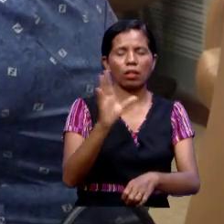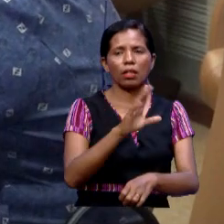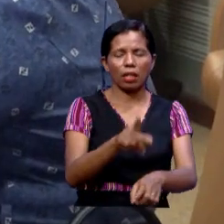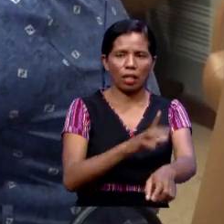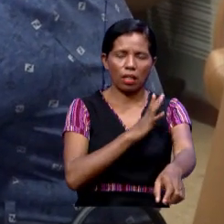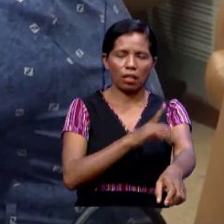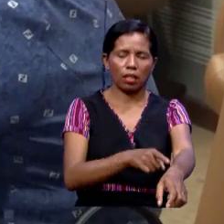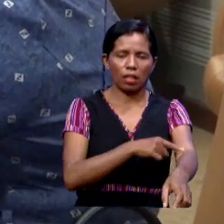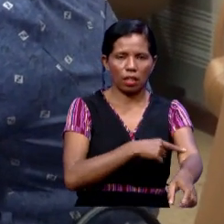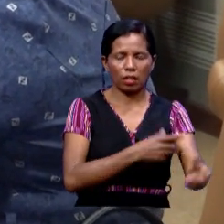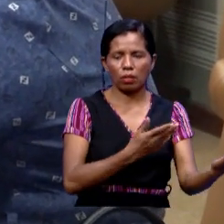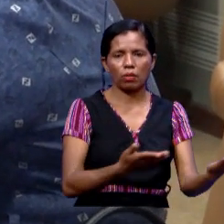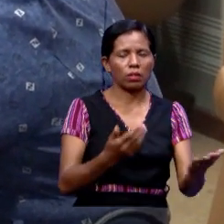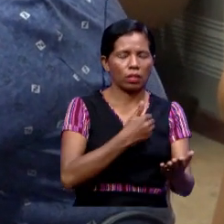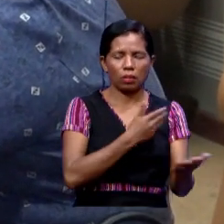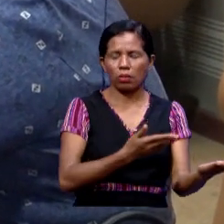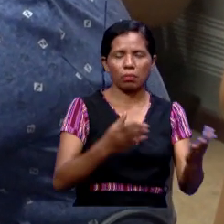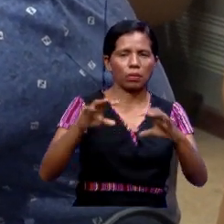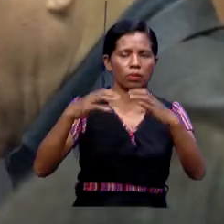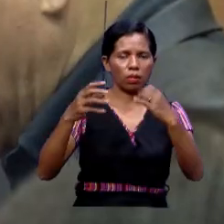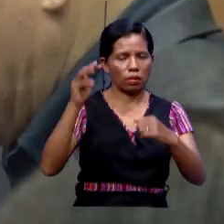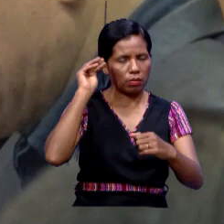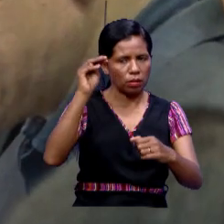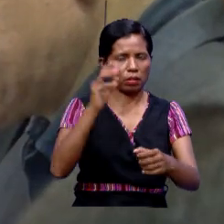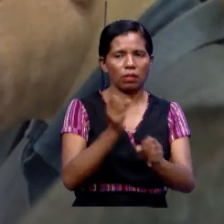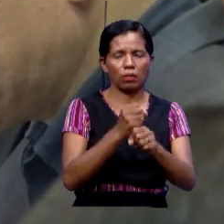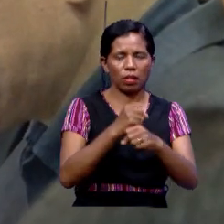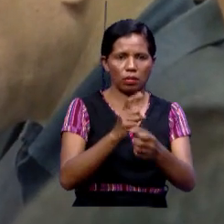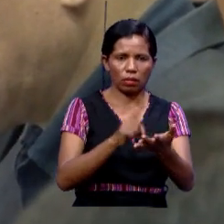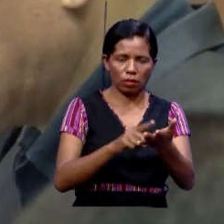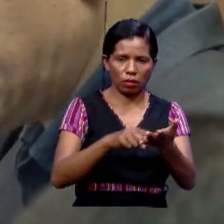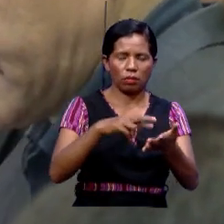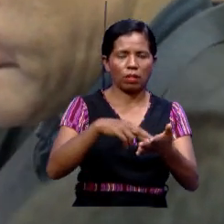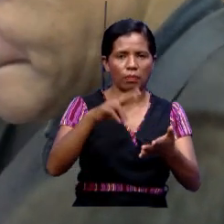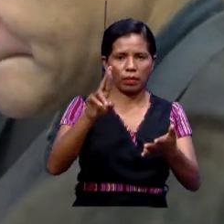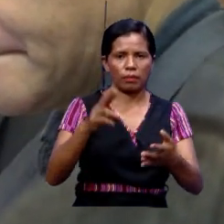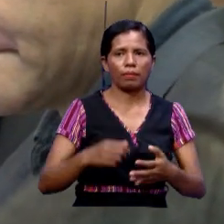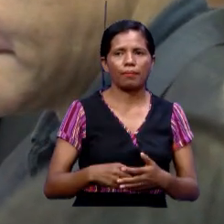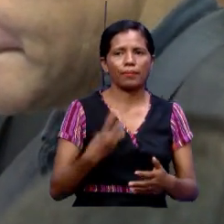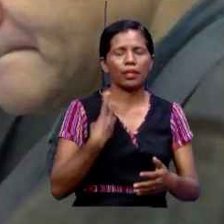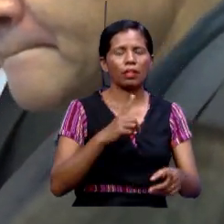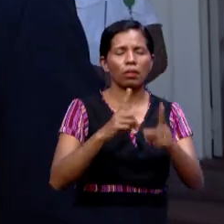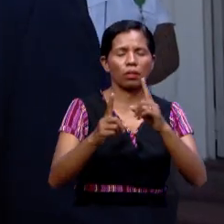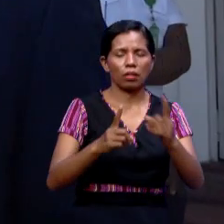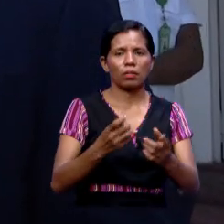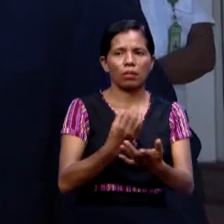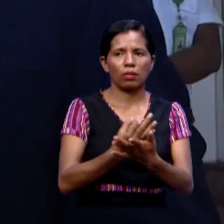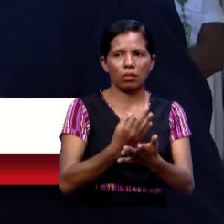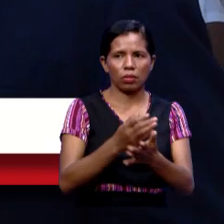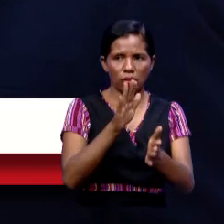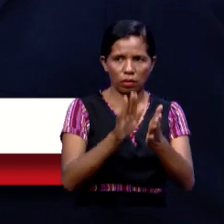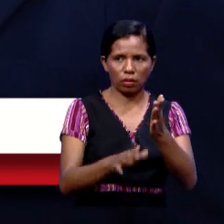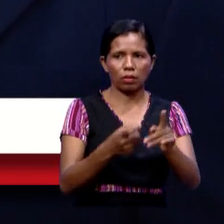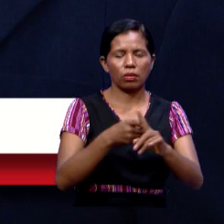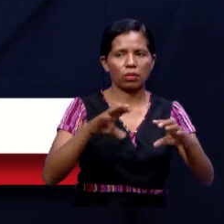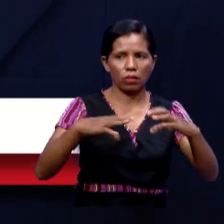no cidadão clore para Conselho Ministro, atu halo discussão no aprova. Ita kulia salari minimum nebe maka husi